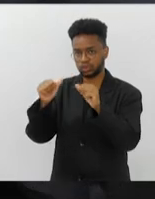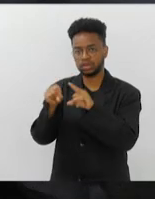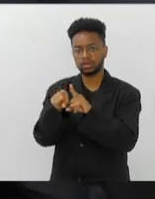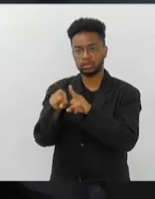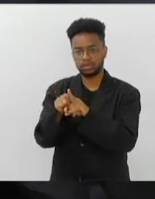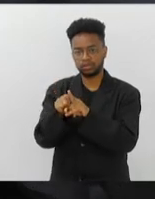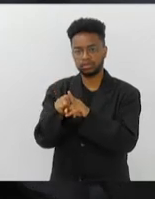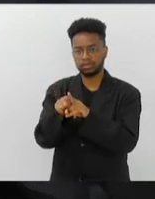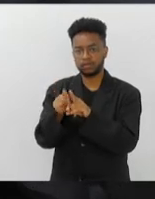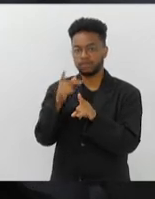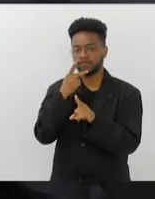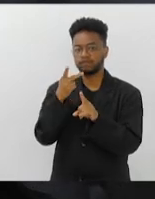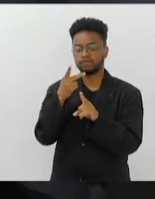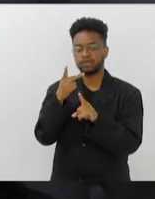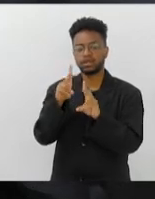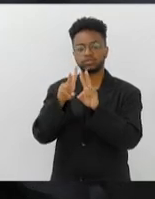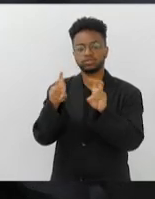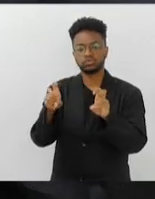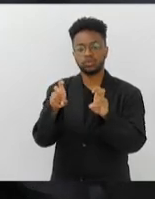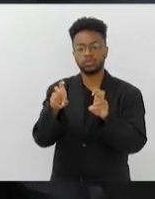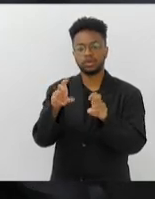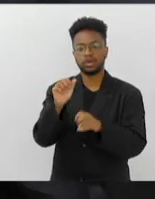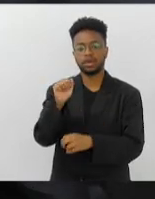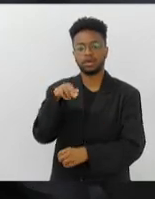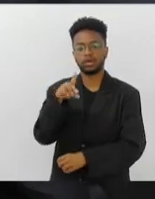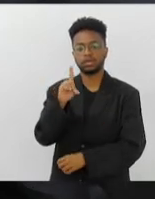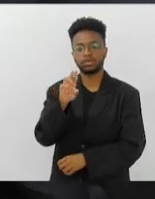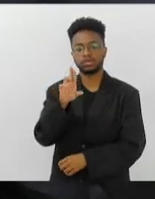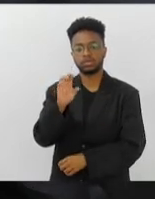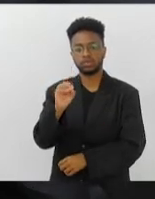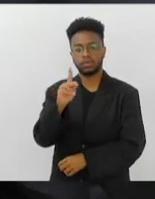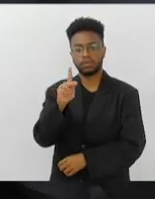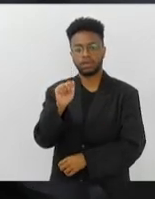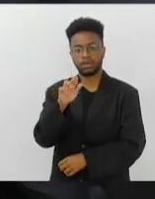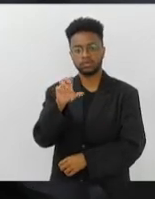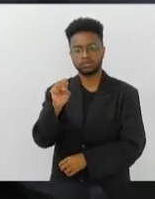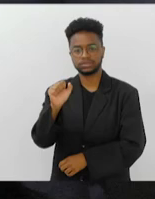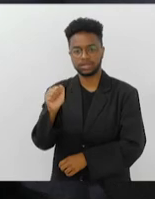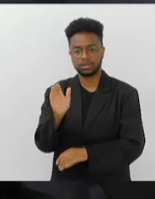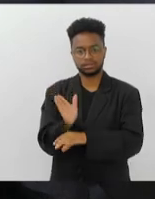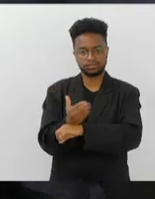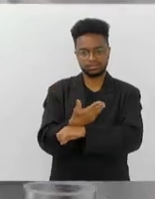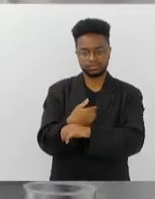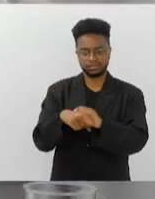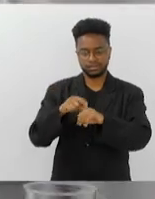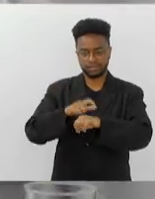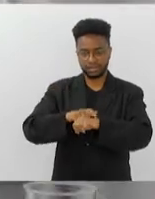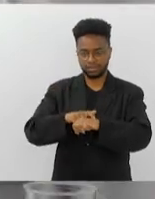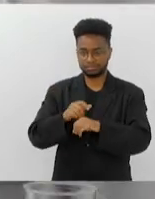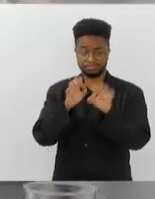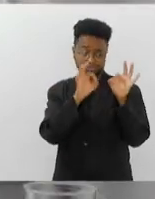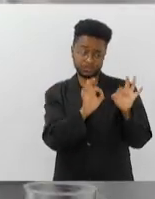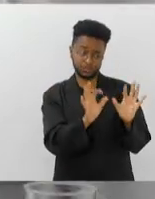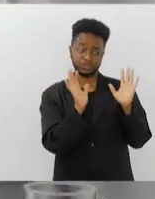fazer o da andropausa precoce. Justo.